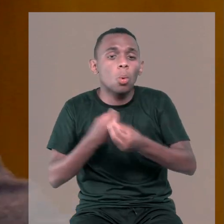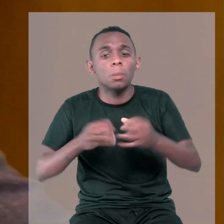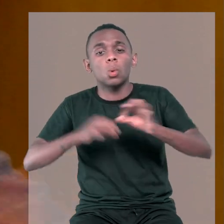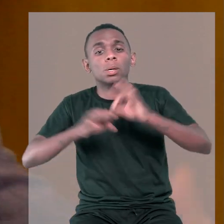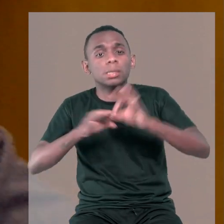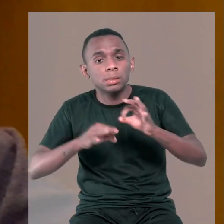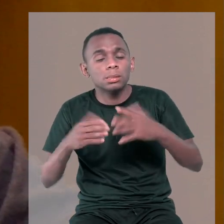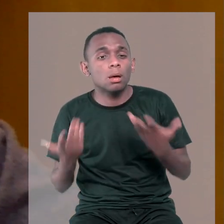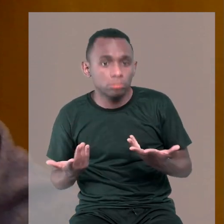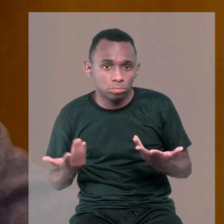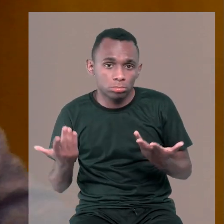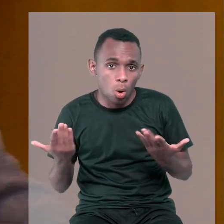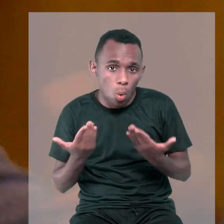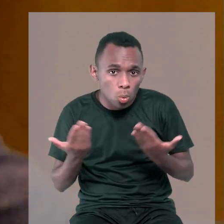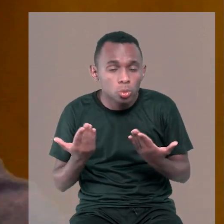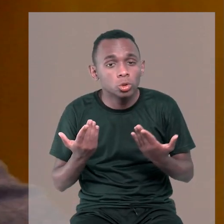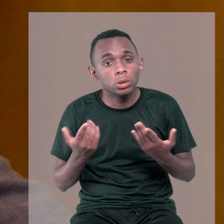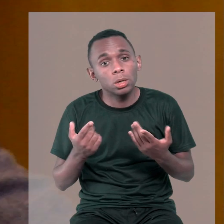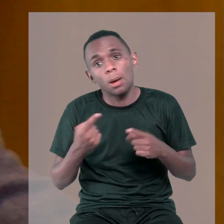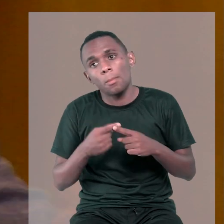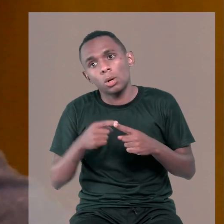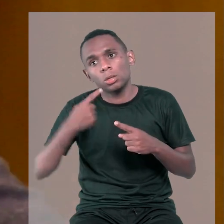tem mais espaço para